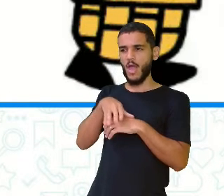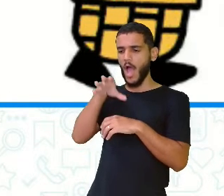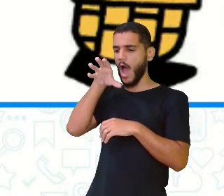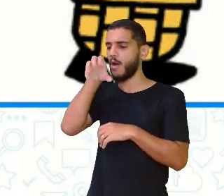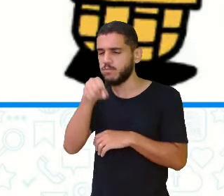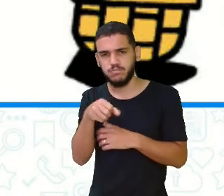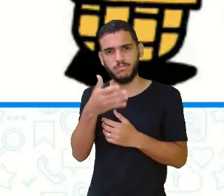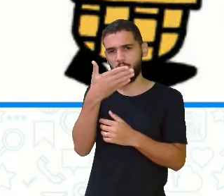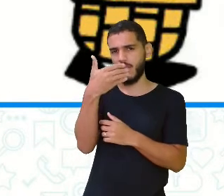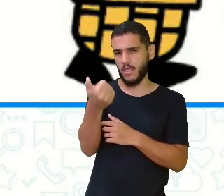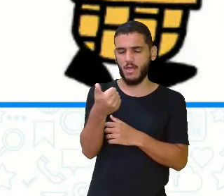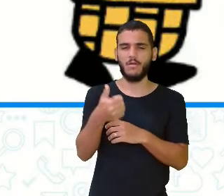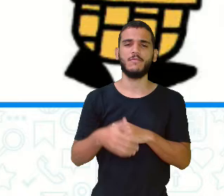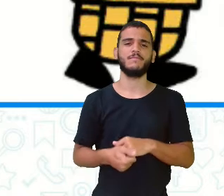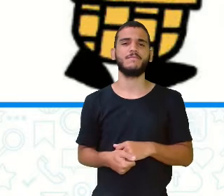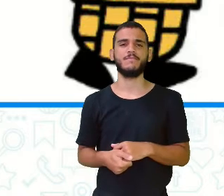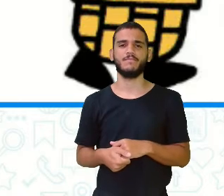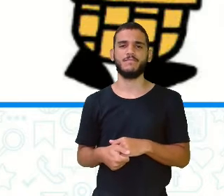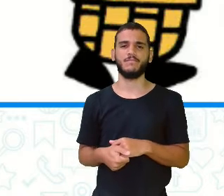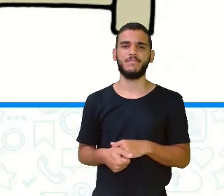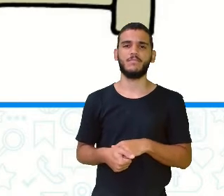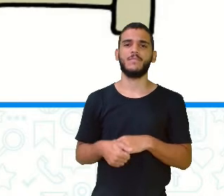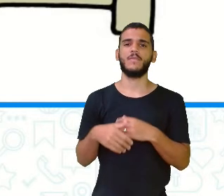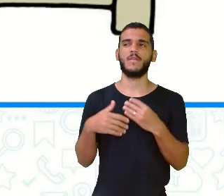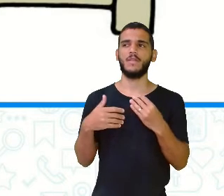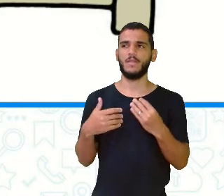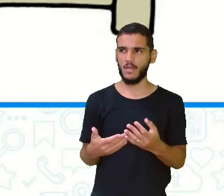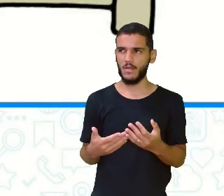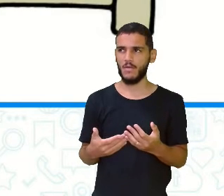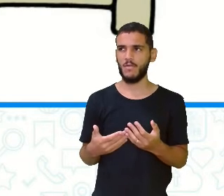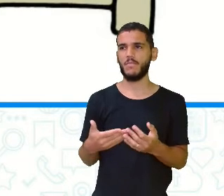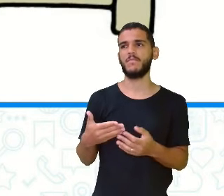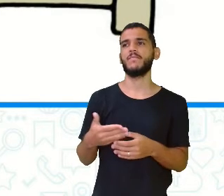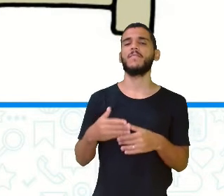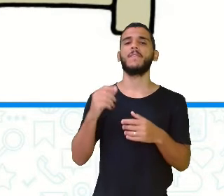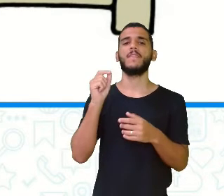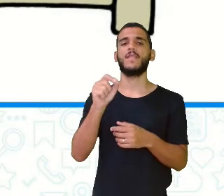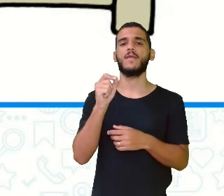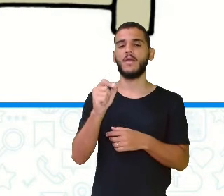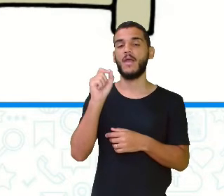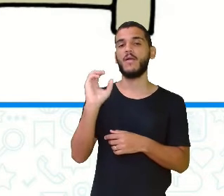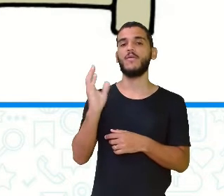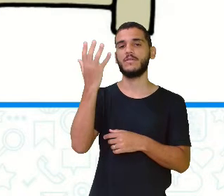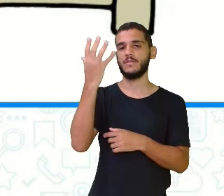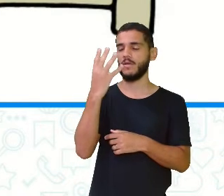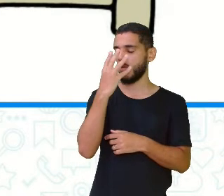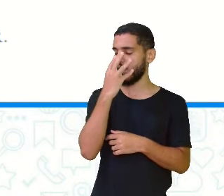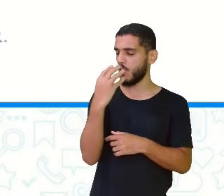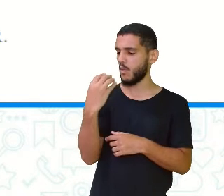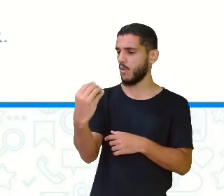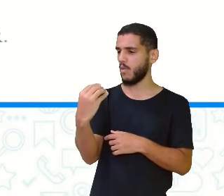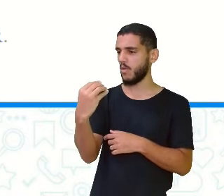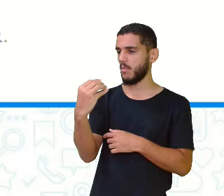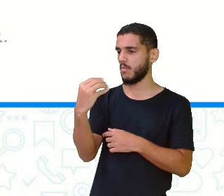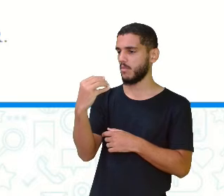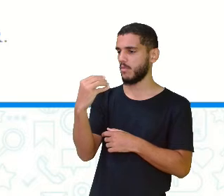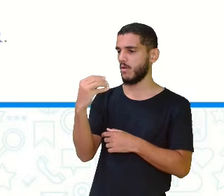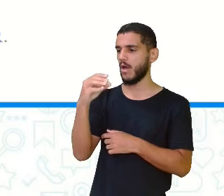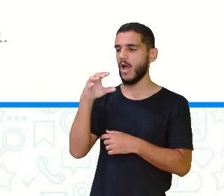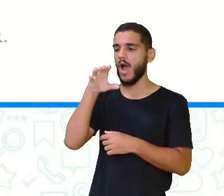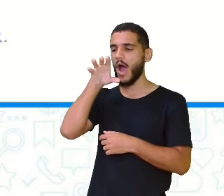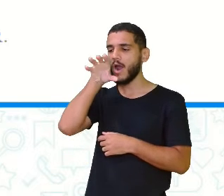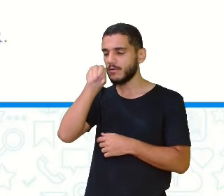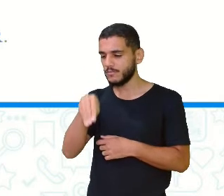melhor. E numa bocada, o lobo engoliu a Chapeuzinho. O lobo, satisfeito,